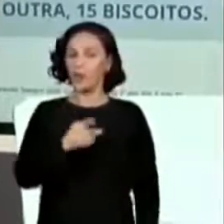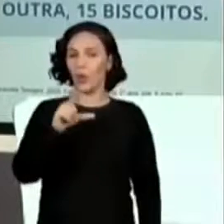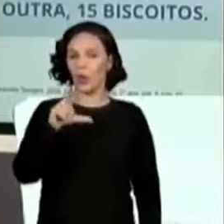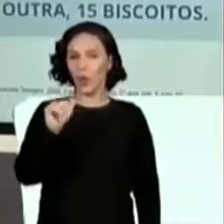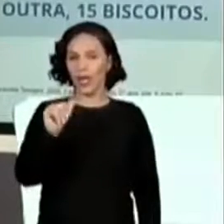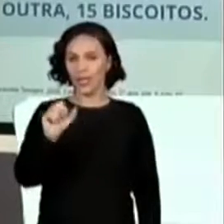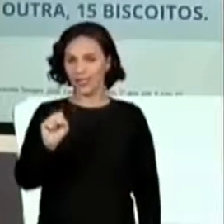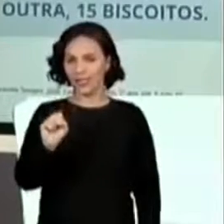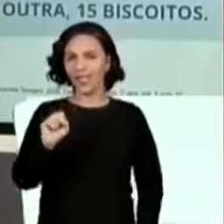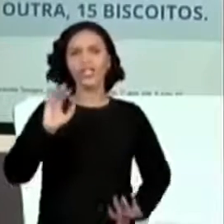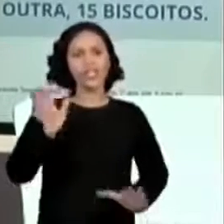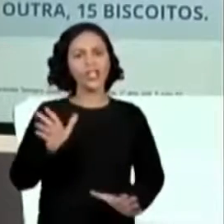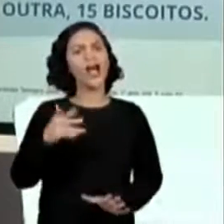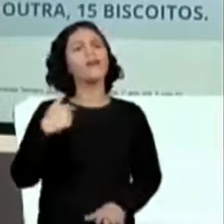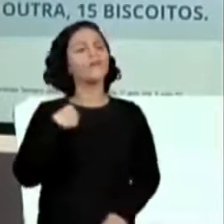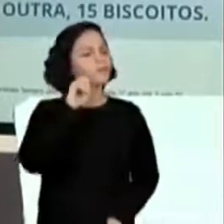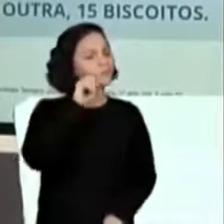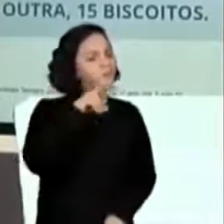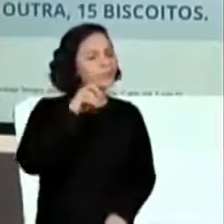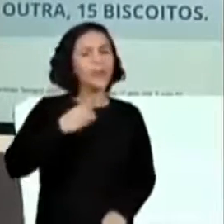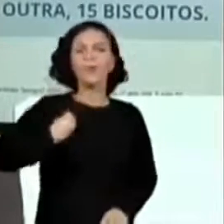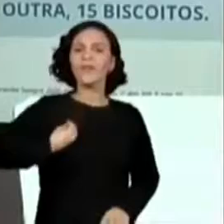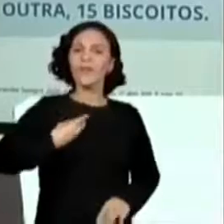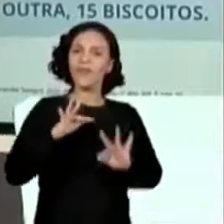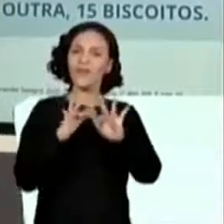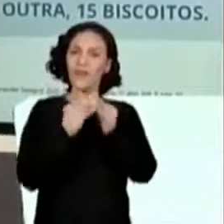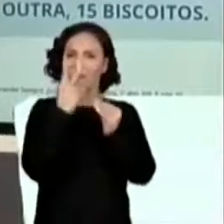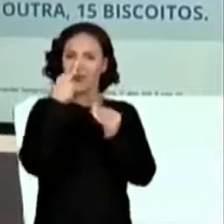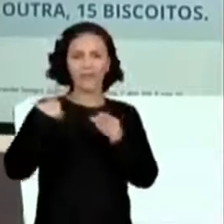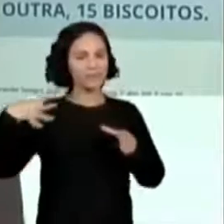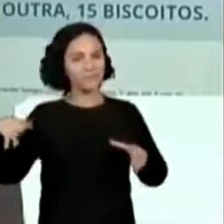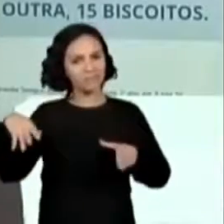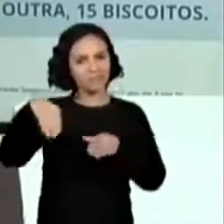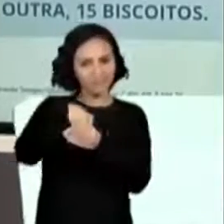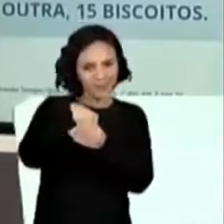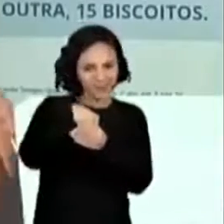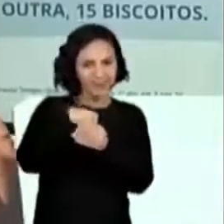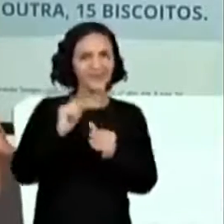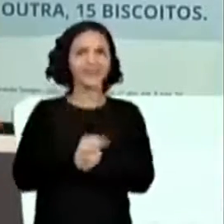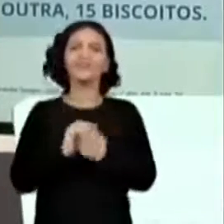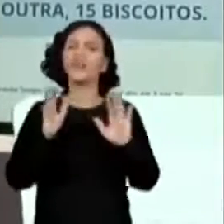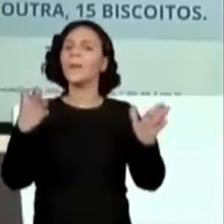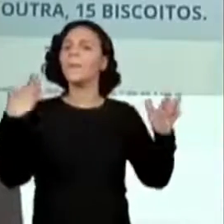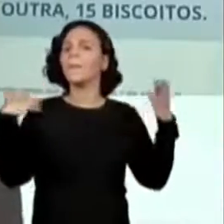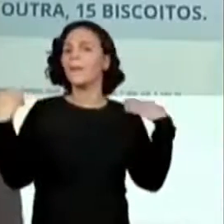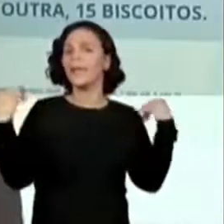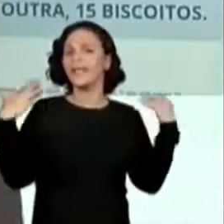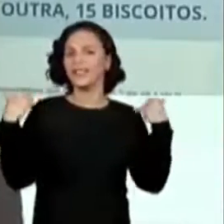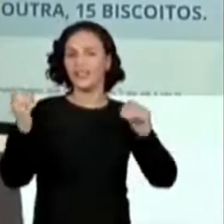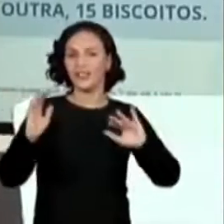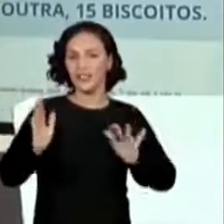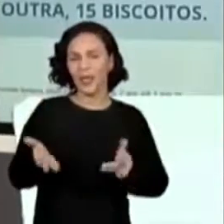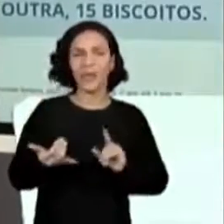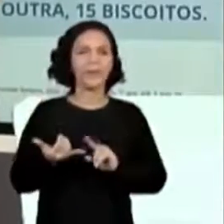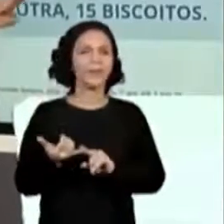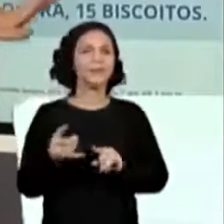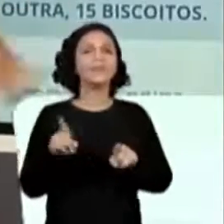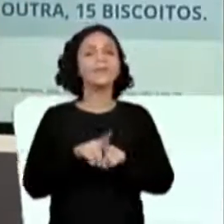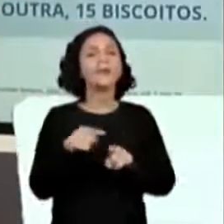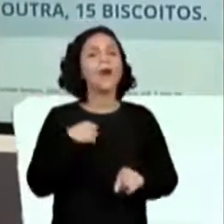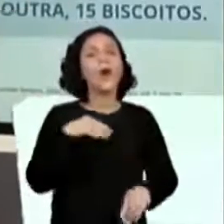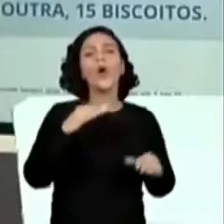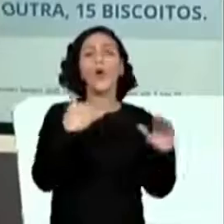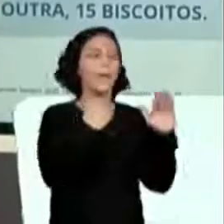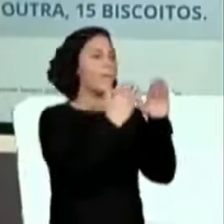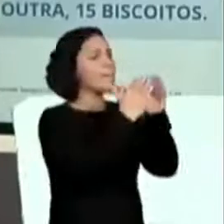de coisa na rotina, né? Participando da rotina desta família. Eles foram passear, eles saíram contando os números pela